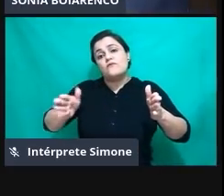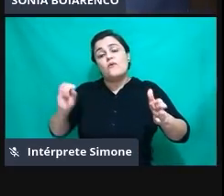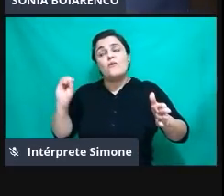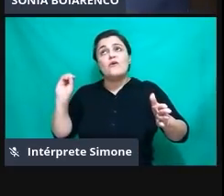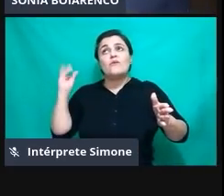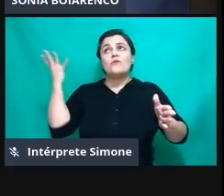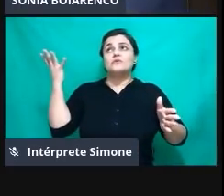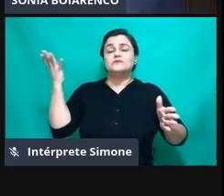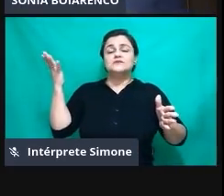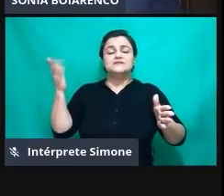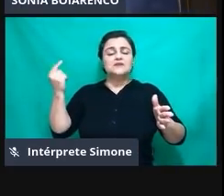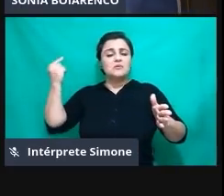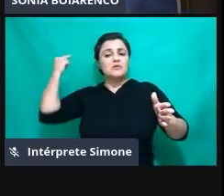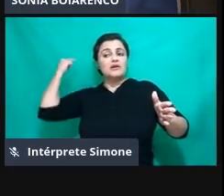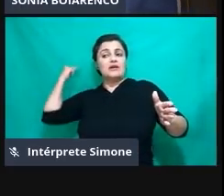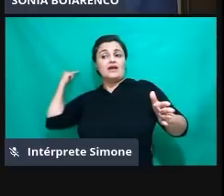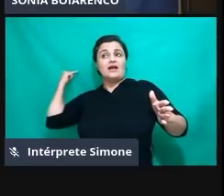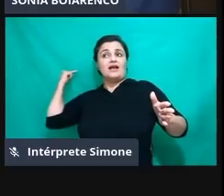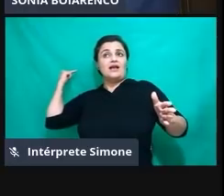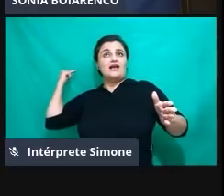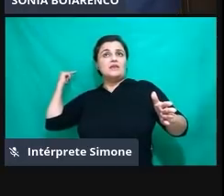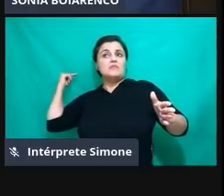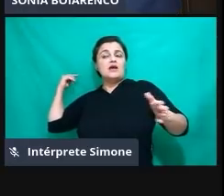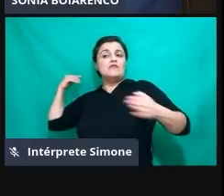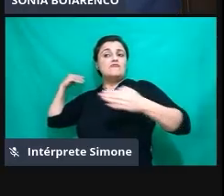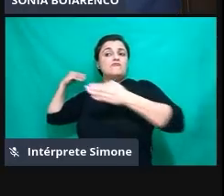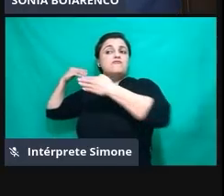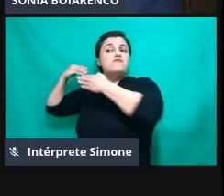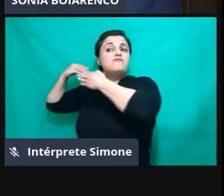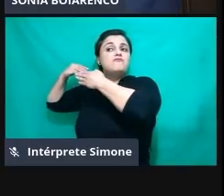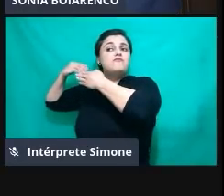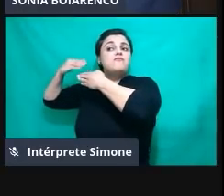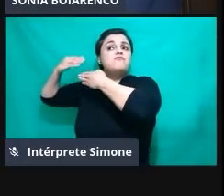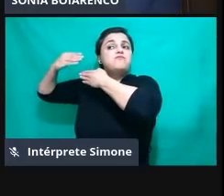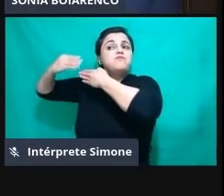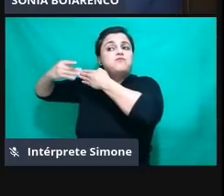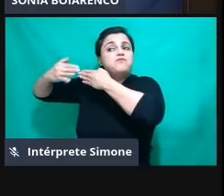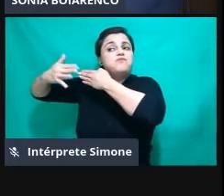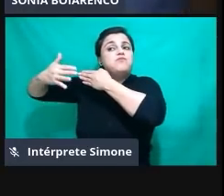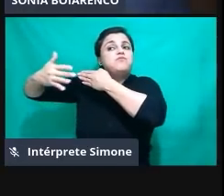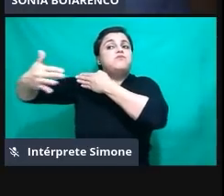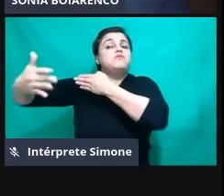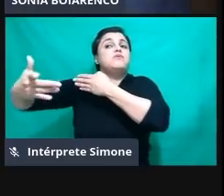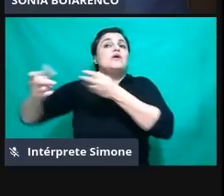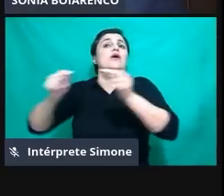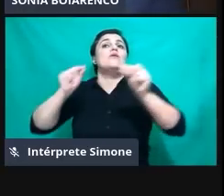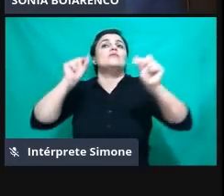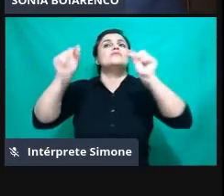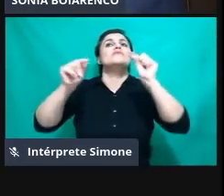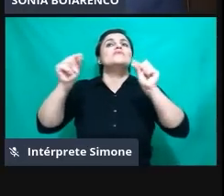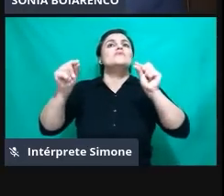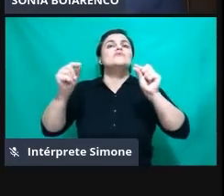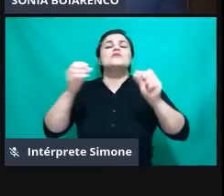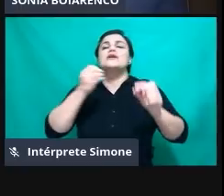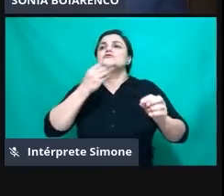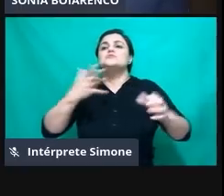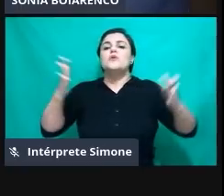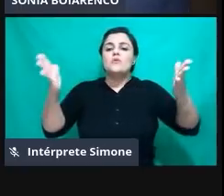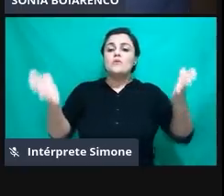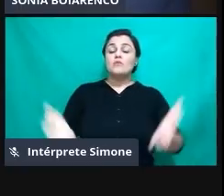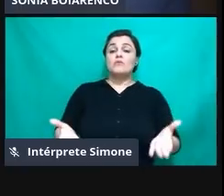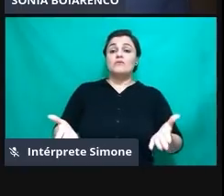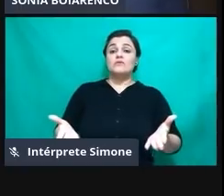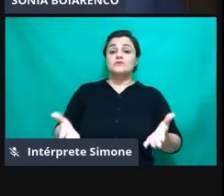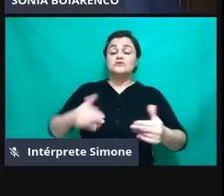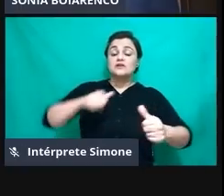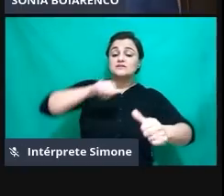esse fato trouxe para consequência no presente, né? Quais são os marcos que eu tenho? Quais são